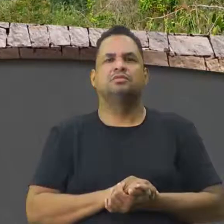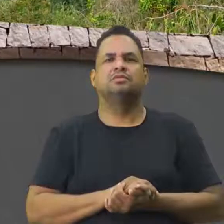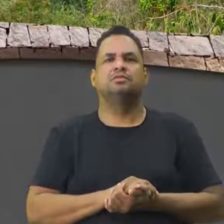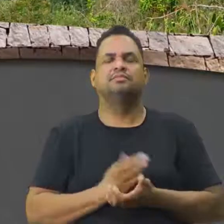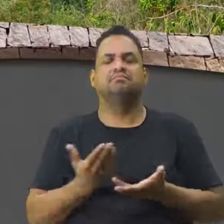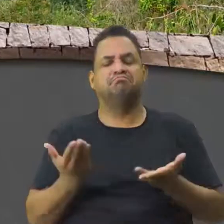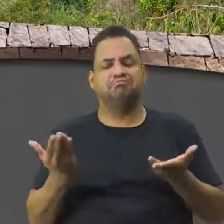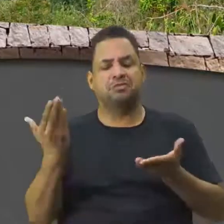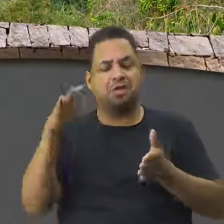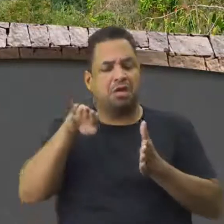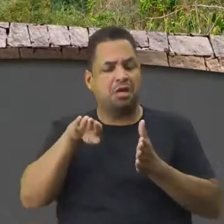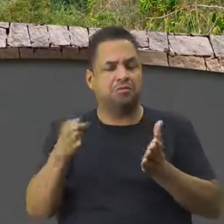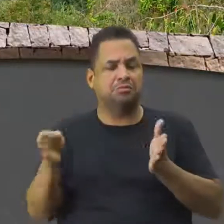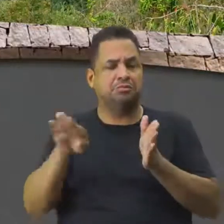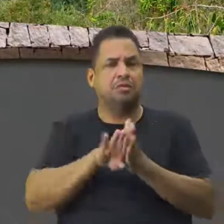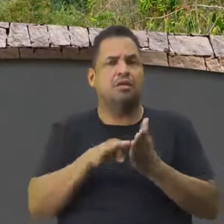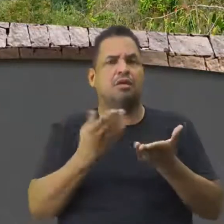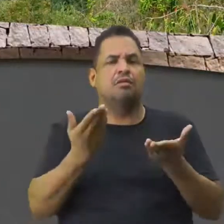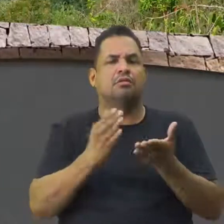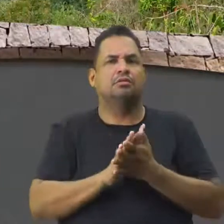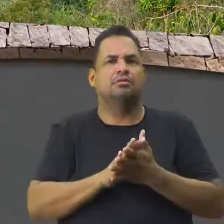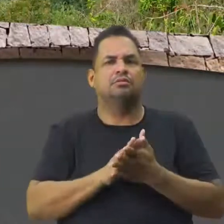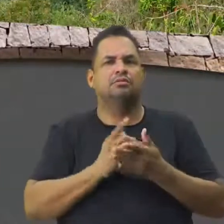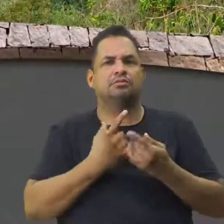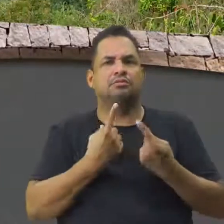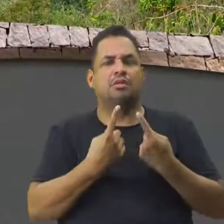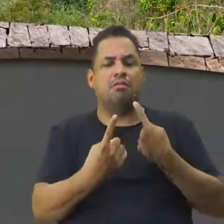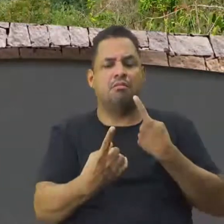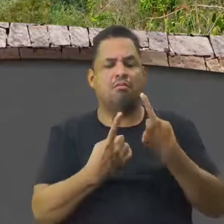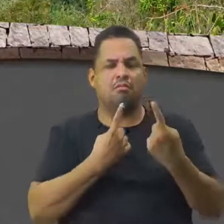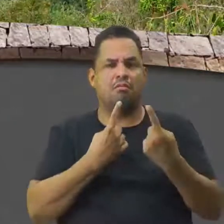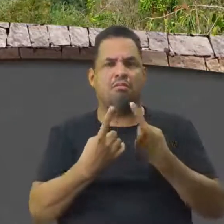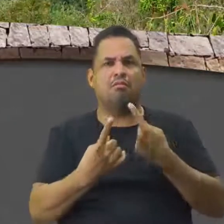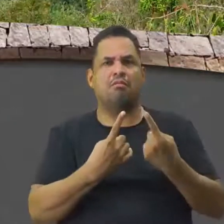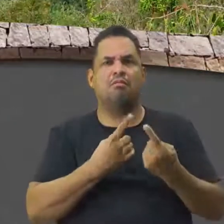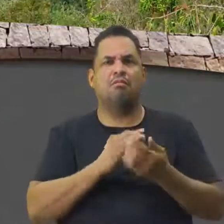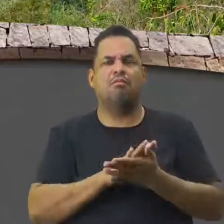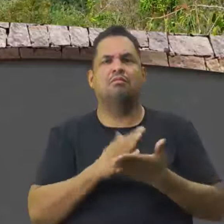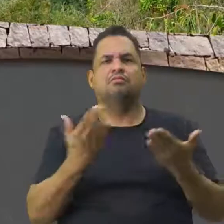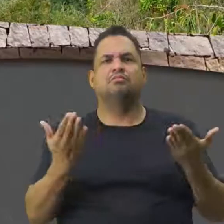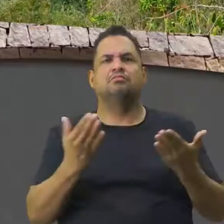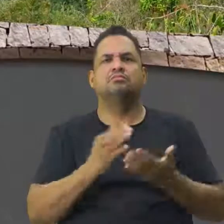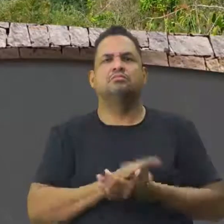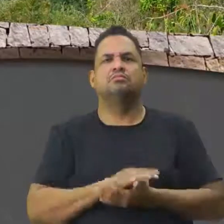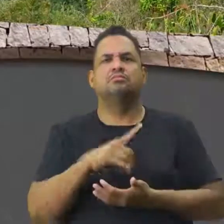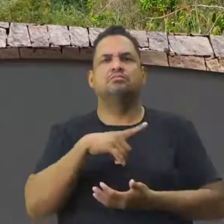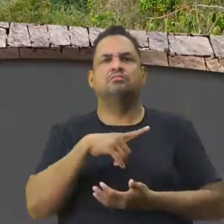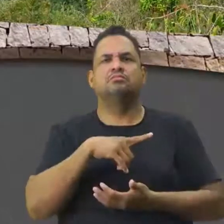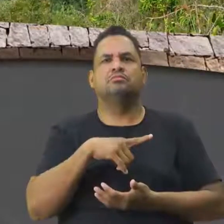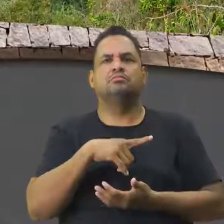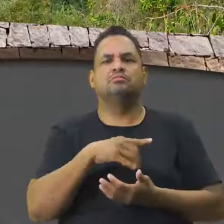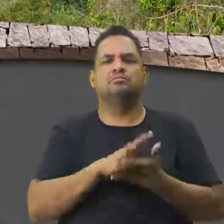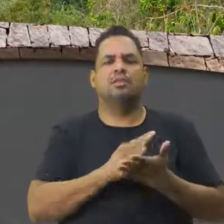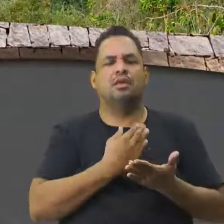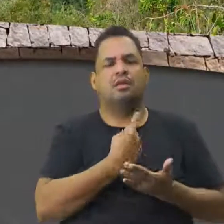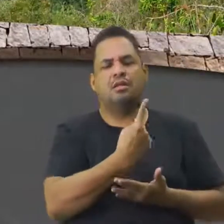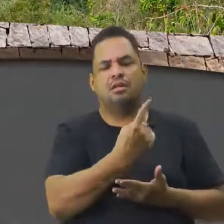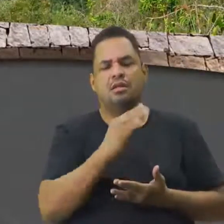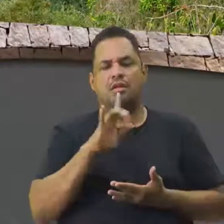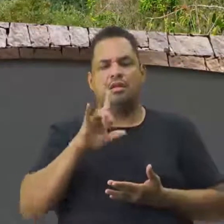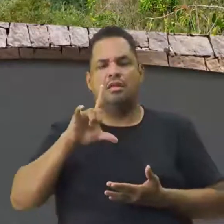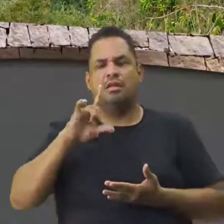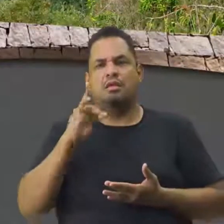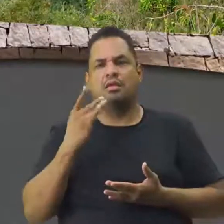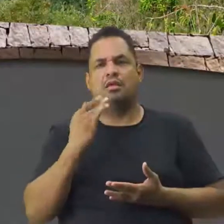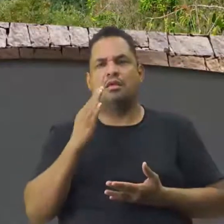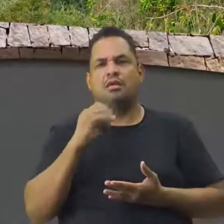aqui, fazia as verdadeiras linhas. Chamada linha, eu moro ainda hoje, tem isso em Rondônia, eu moro na linha 14, eu moro na linha 24,